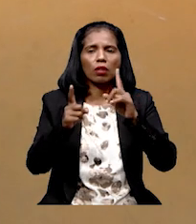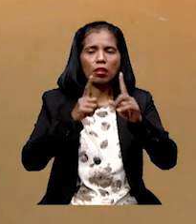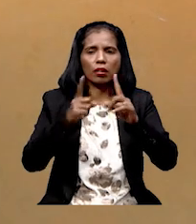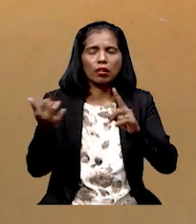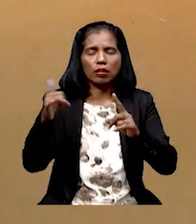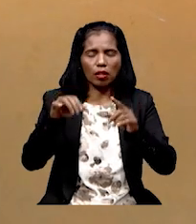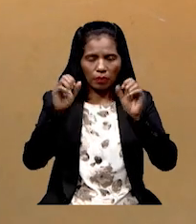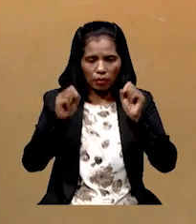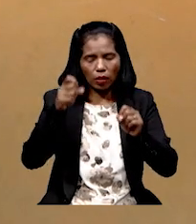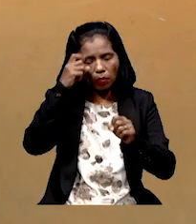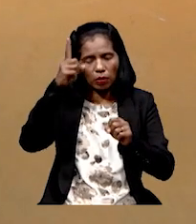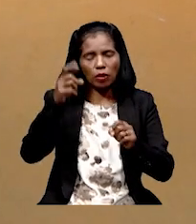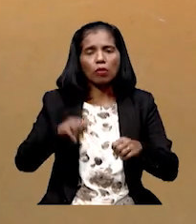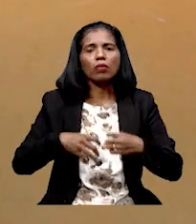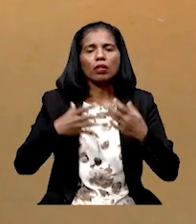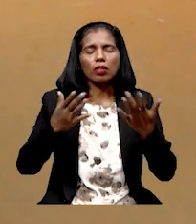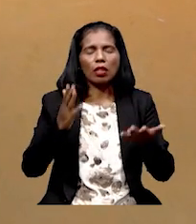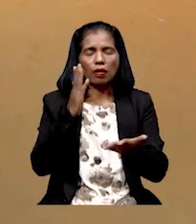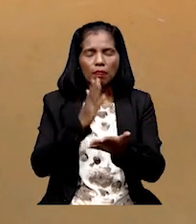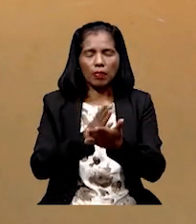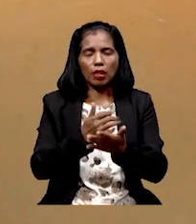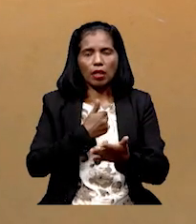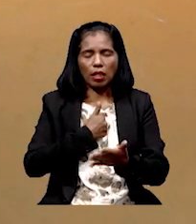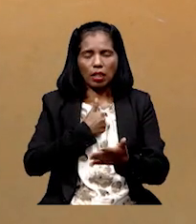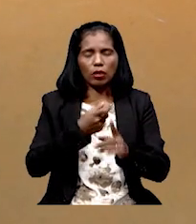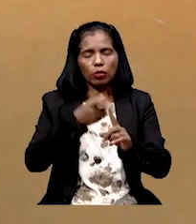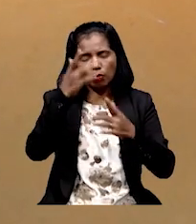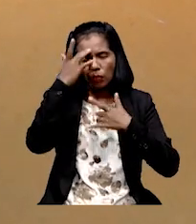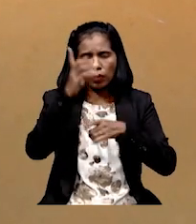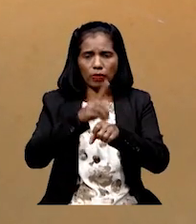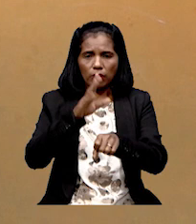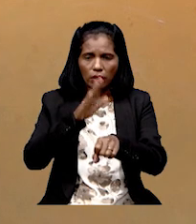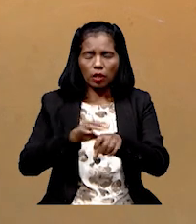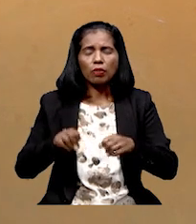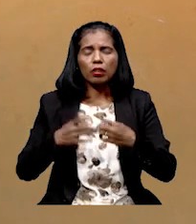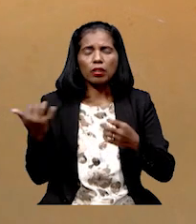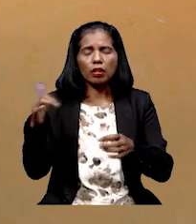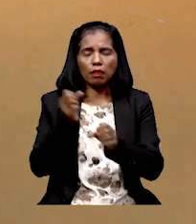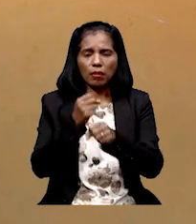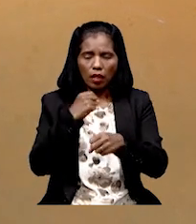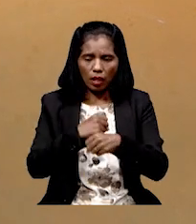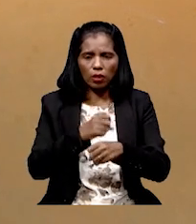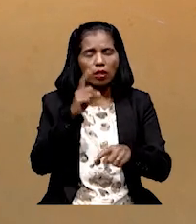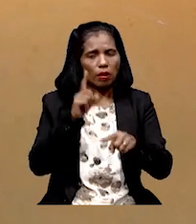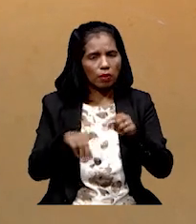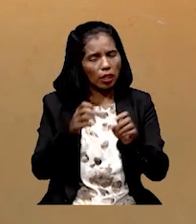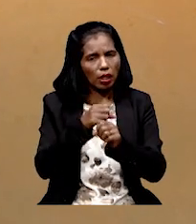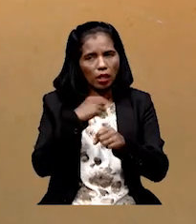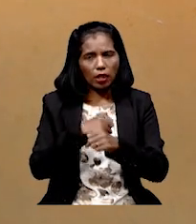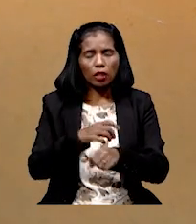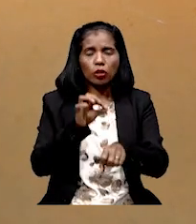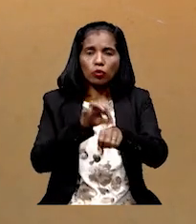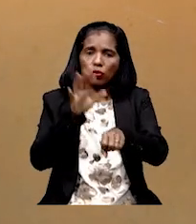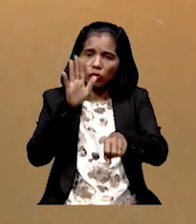bele comprende onsa prevene angus si dengue ninia onsa buat nemi mak sira bele halo nu buat nemi bele halo atunune susuki